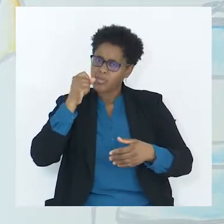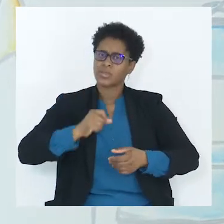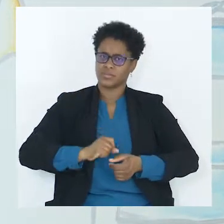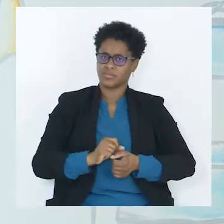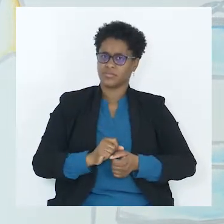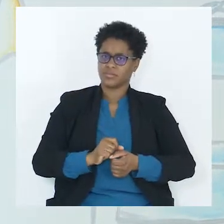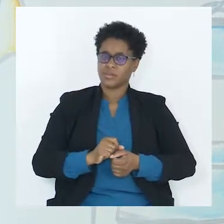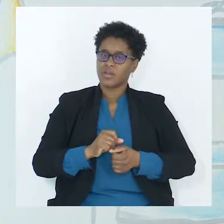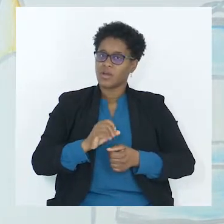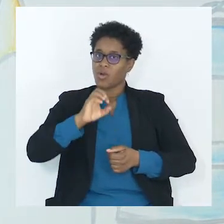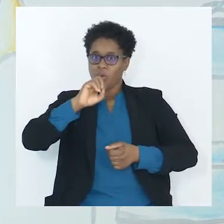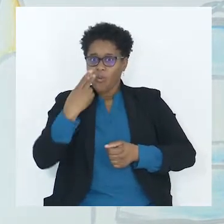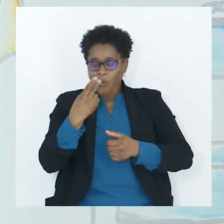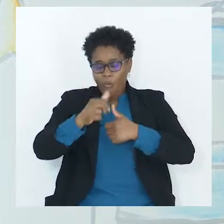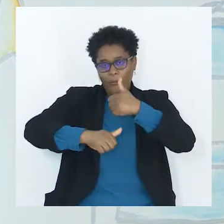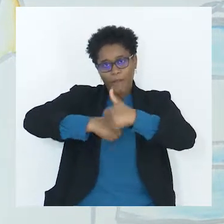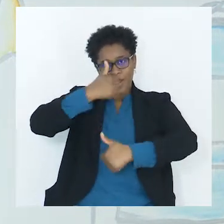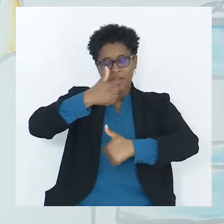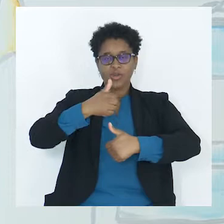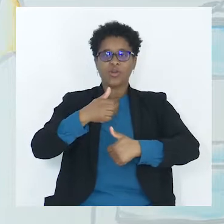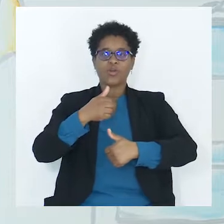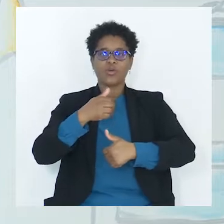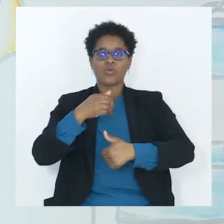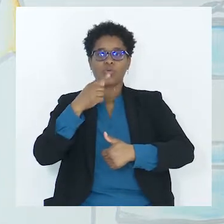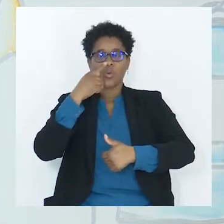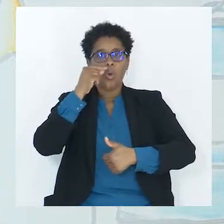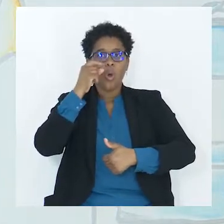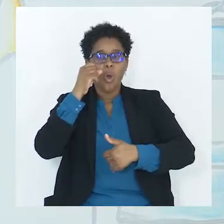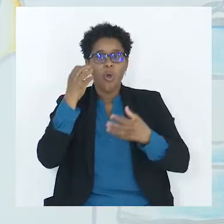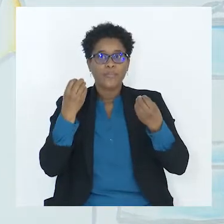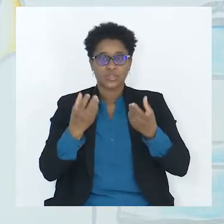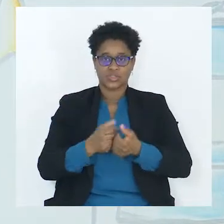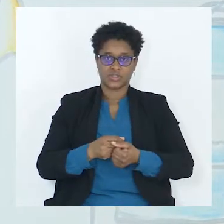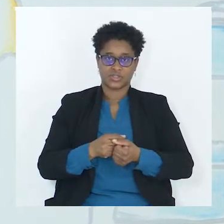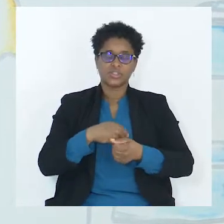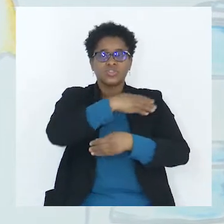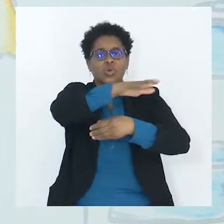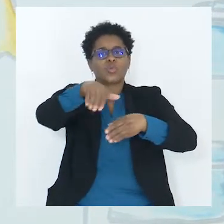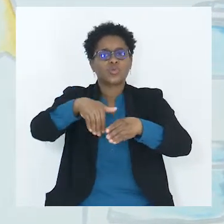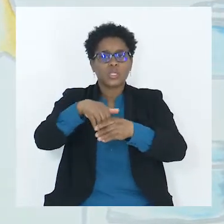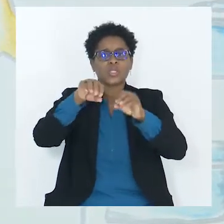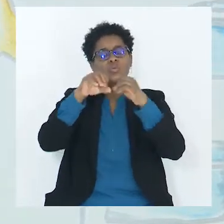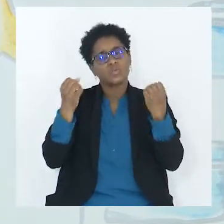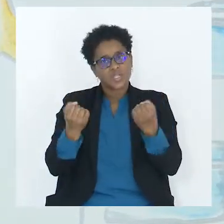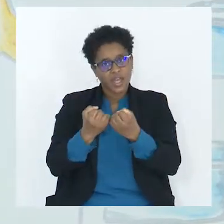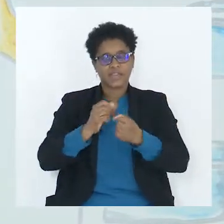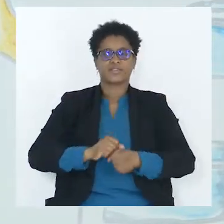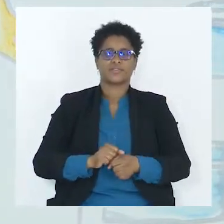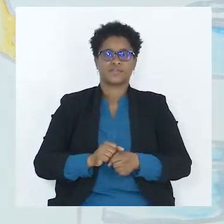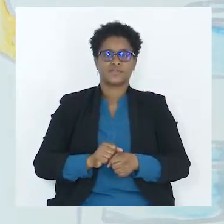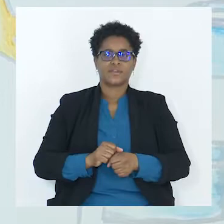homem, ou melhor, os homens inseridos na